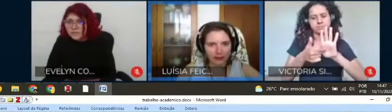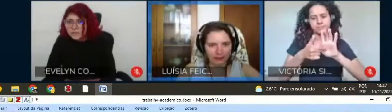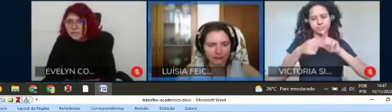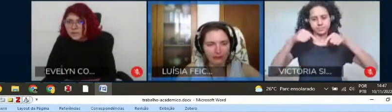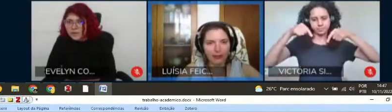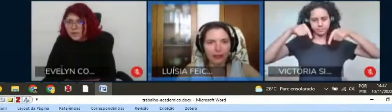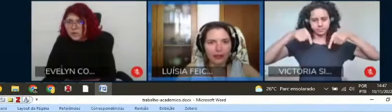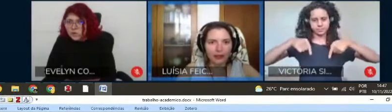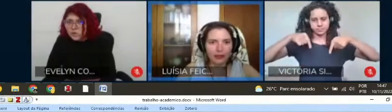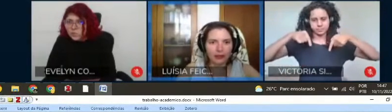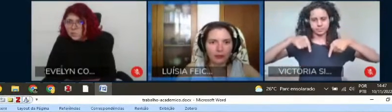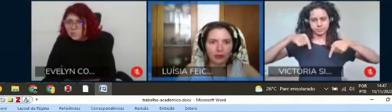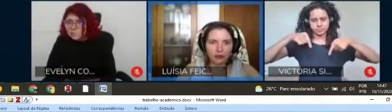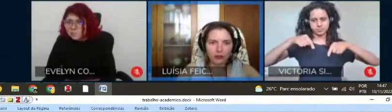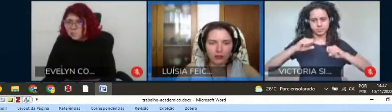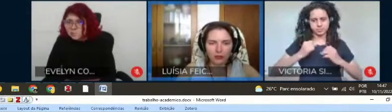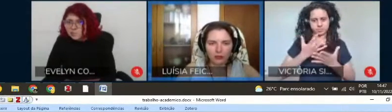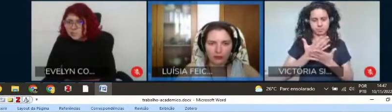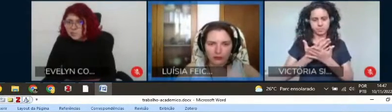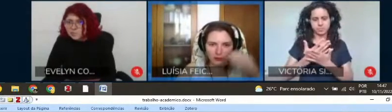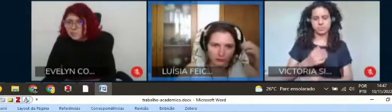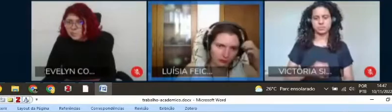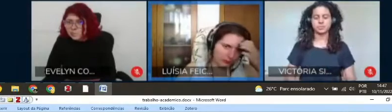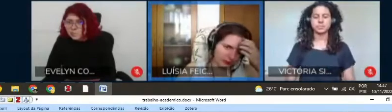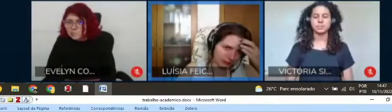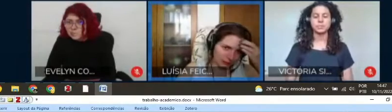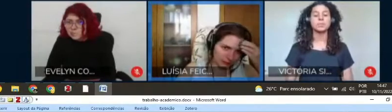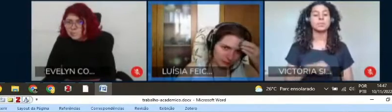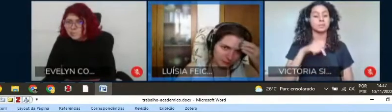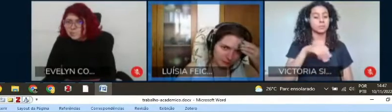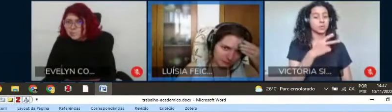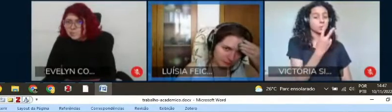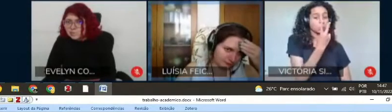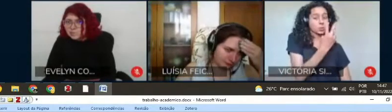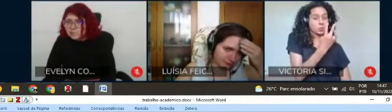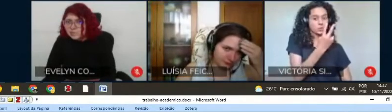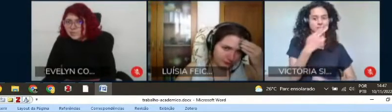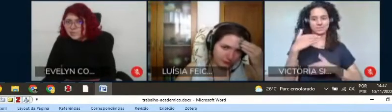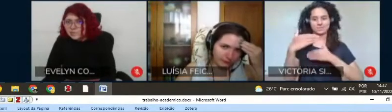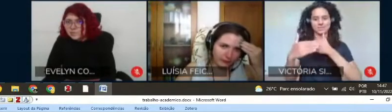secundárias primárias. Então, eu estou aqui no desenvolvimento